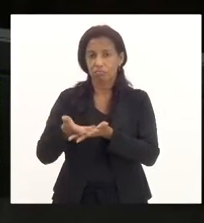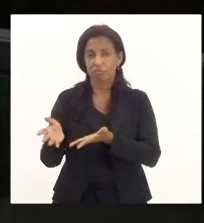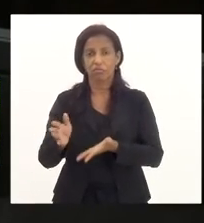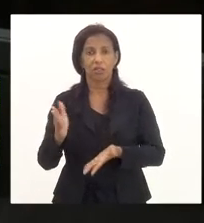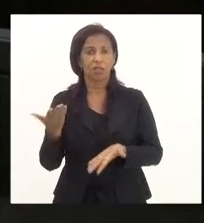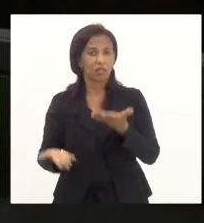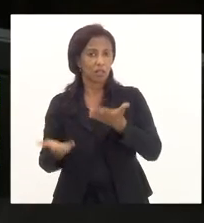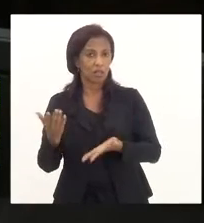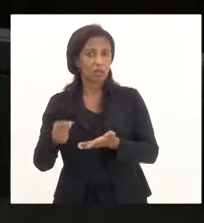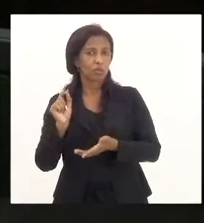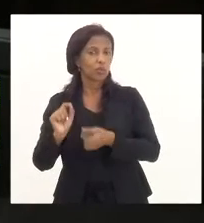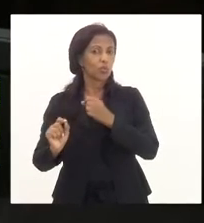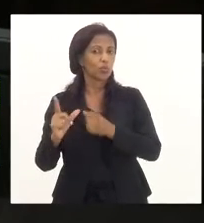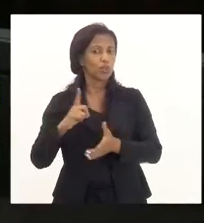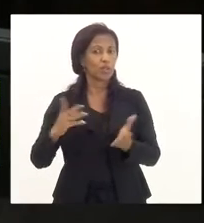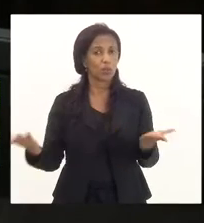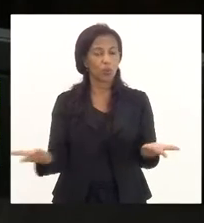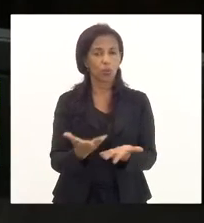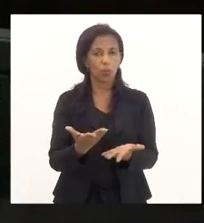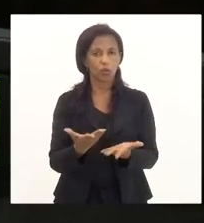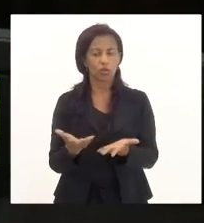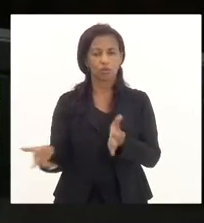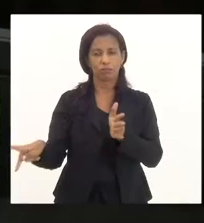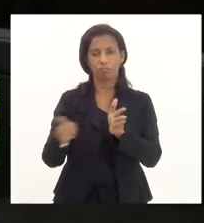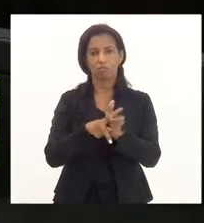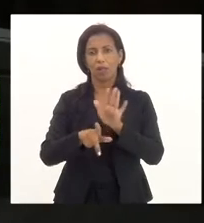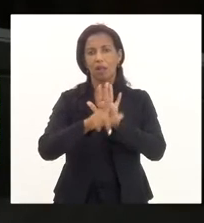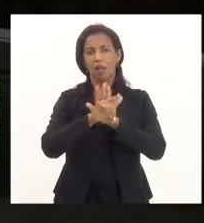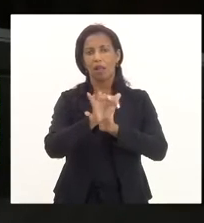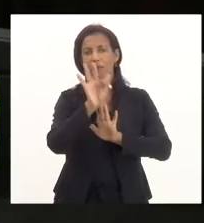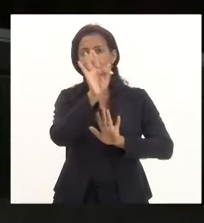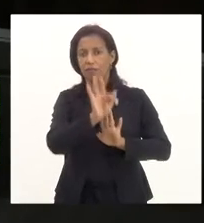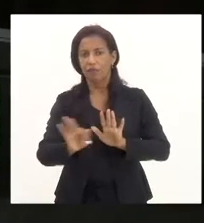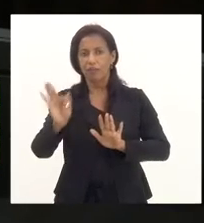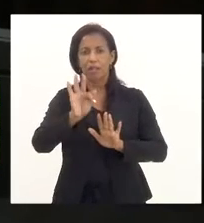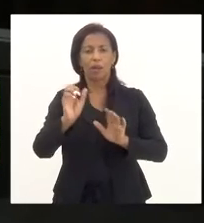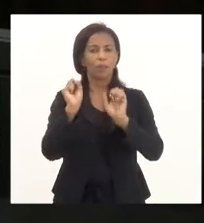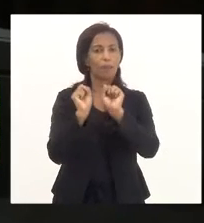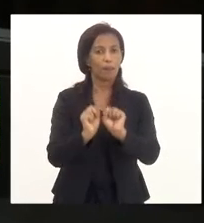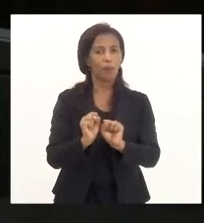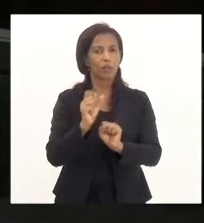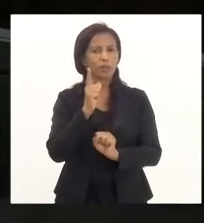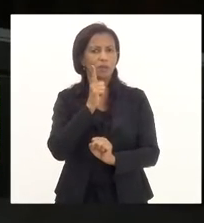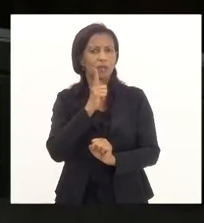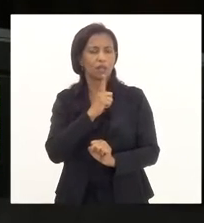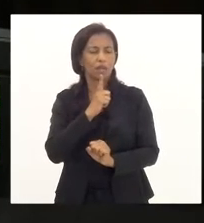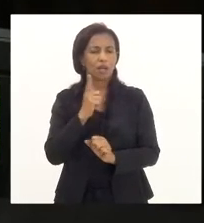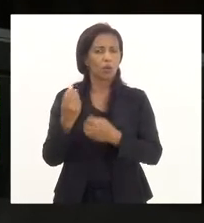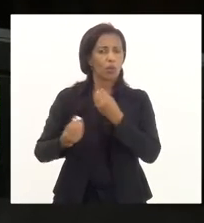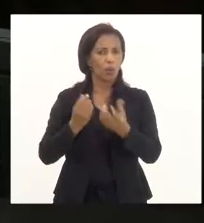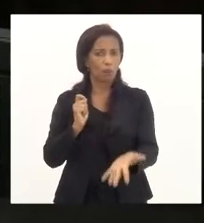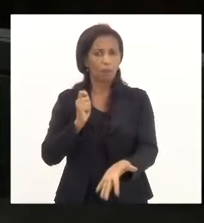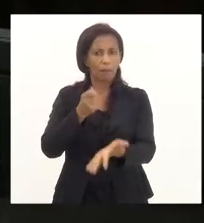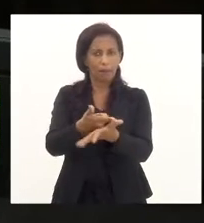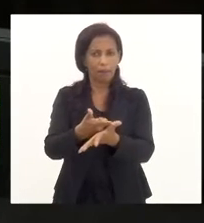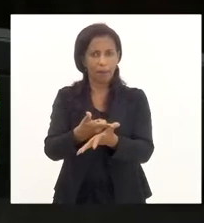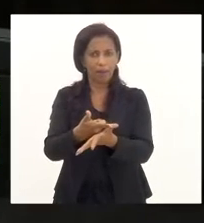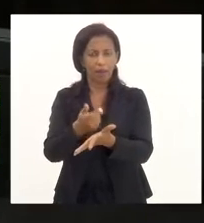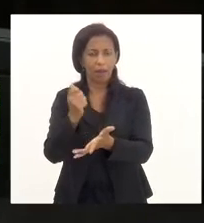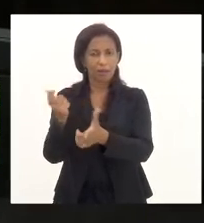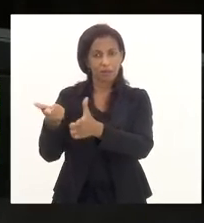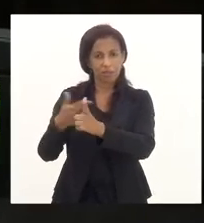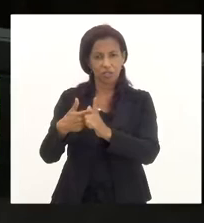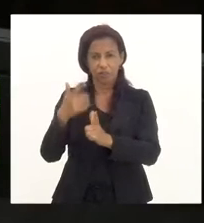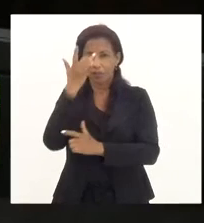tanto é que o que tem agora que faz parte da lei federal para que a gente possa ter essa condição de pagamento da dívida é